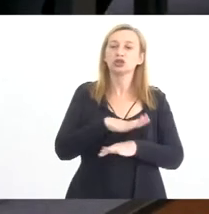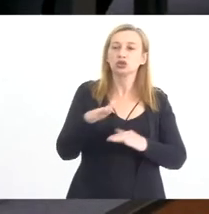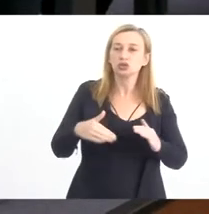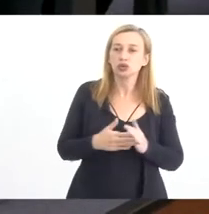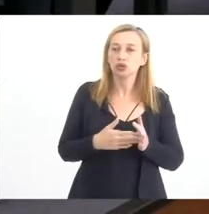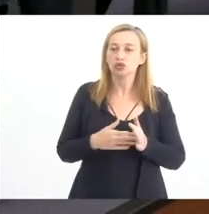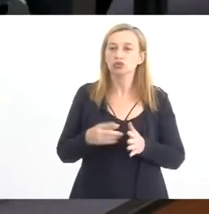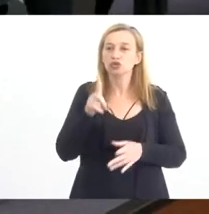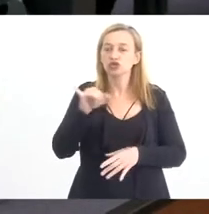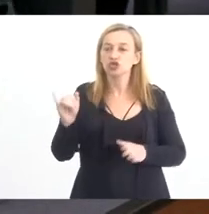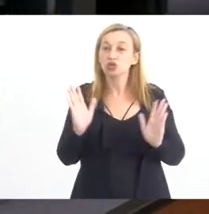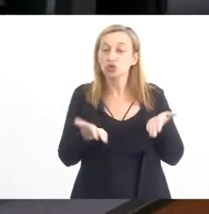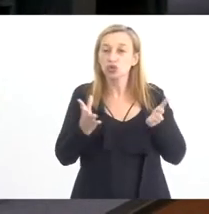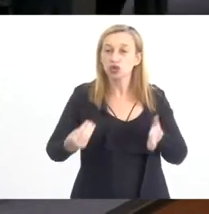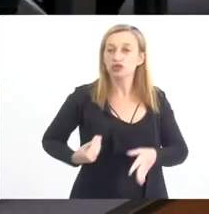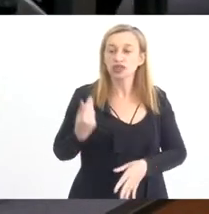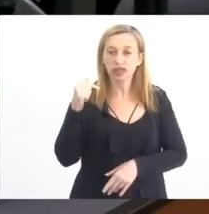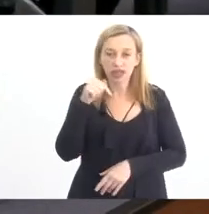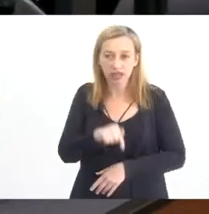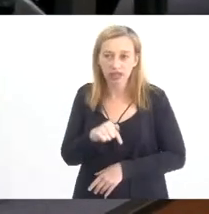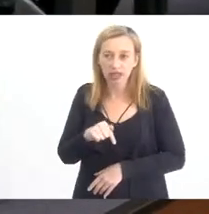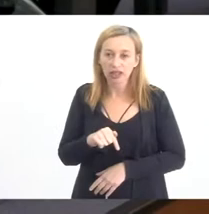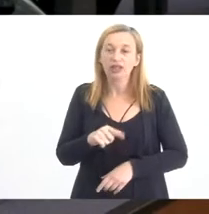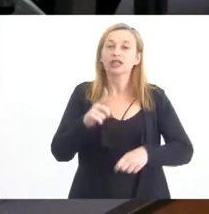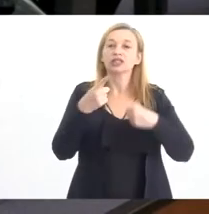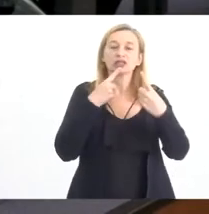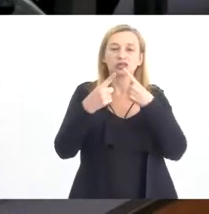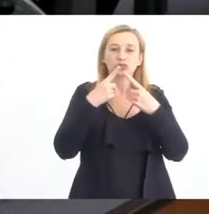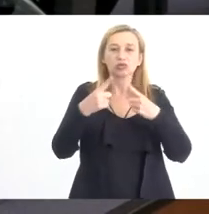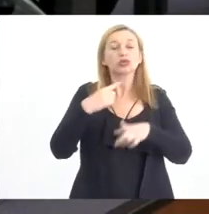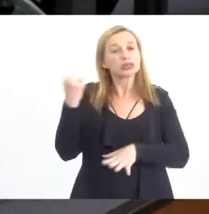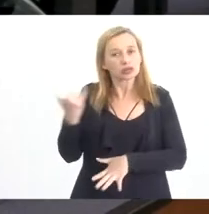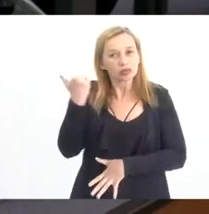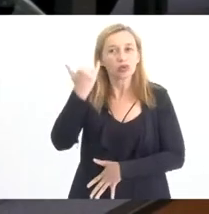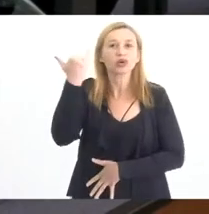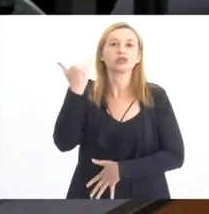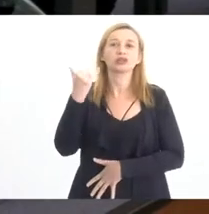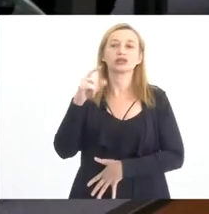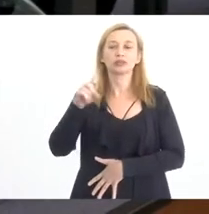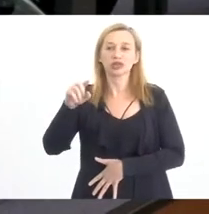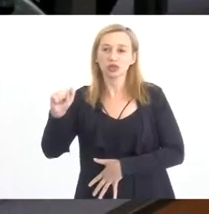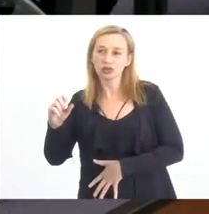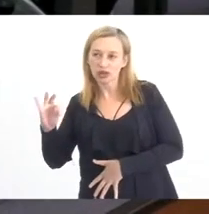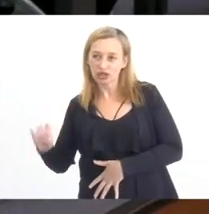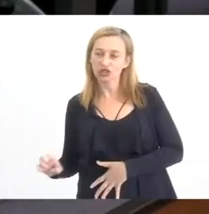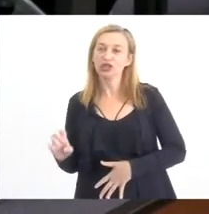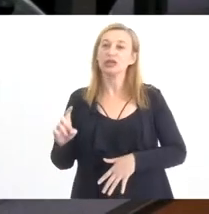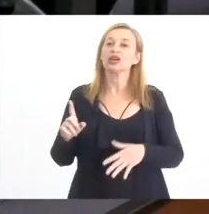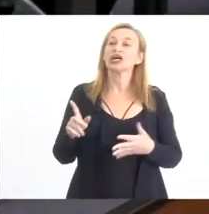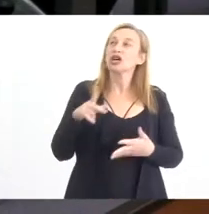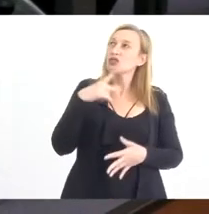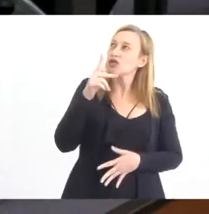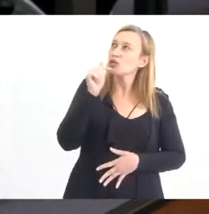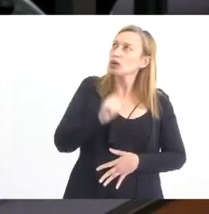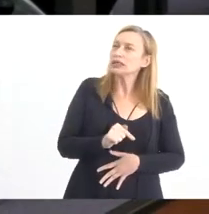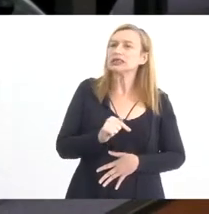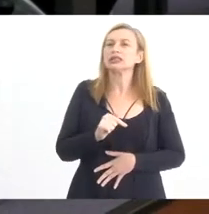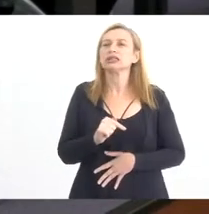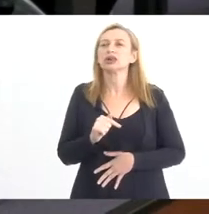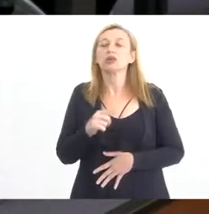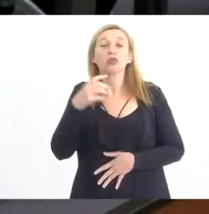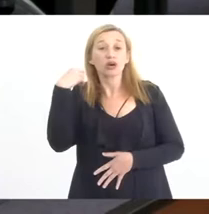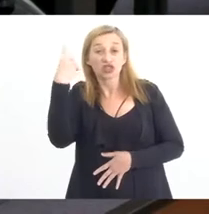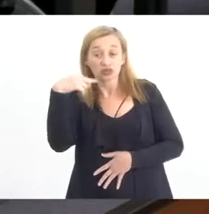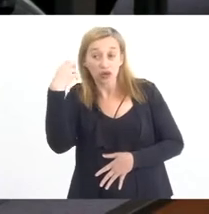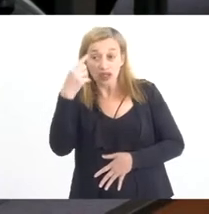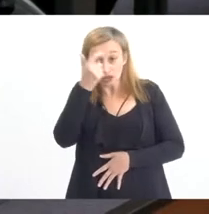hoje para estar aqui presentes nesse debate tão importante para a Zona Oeste. Eu falo aqui na condição de